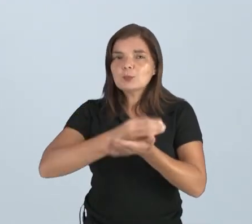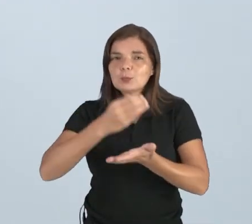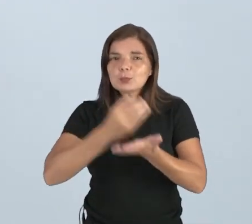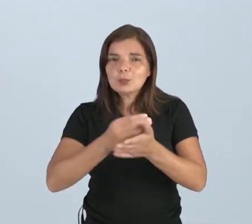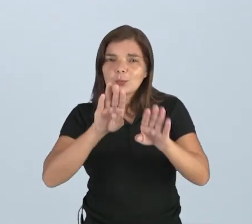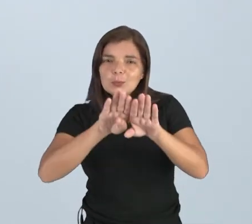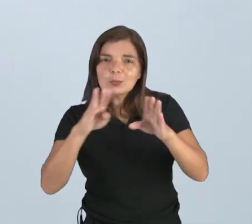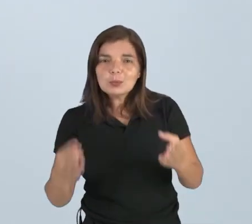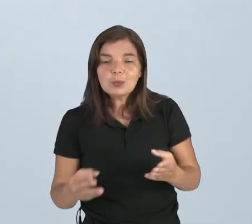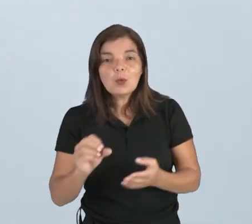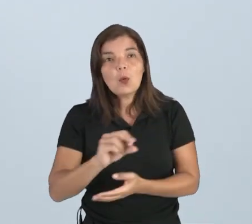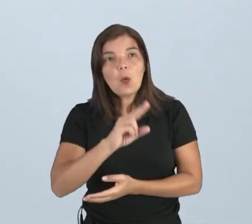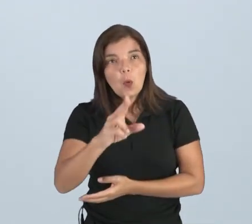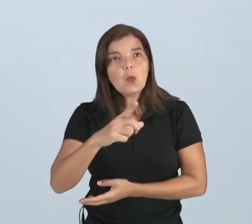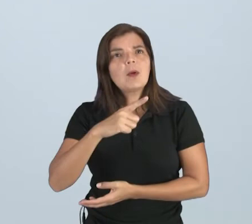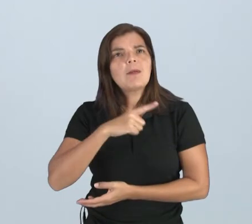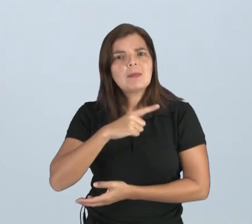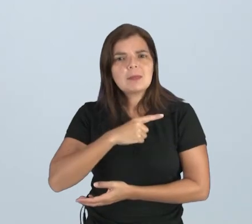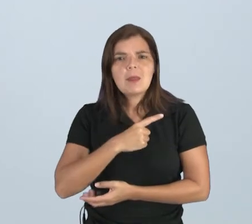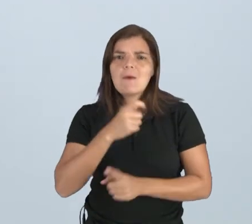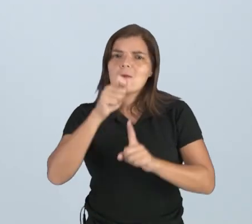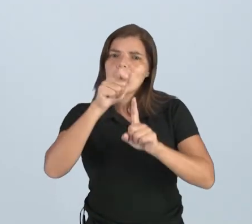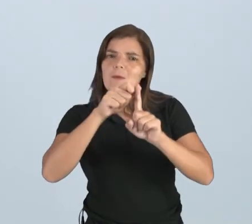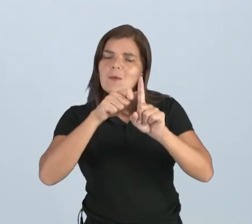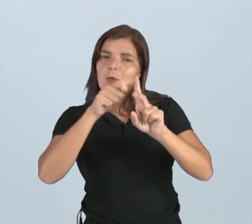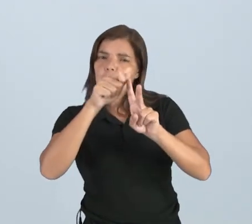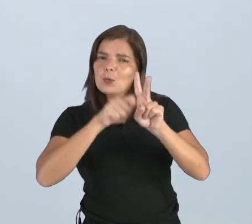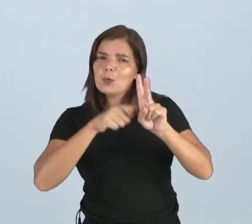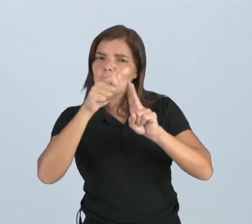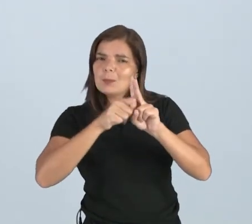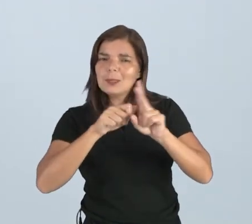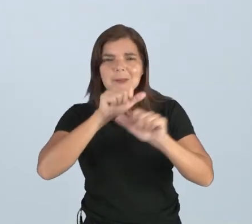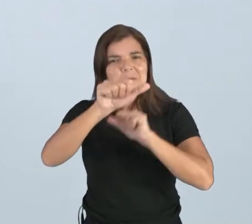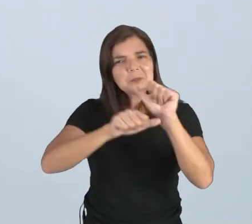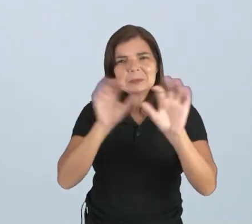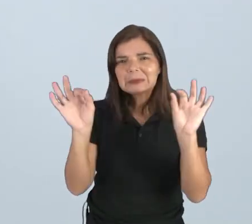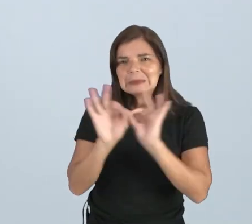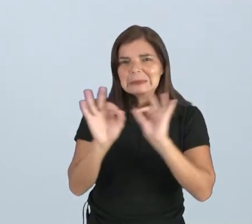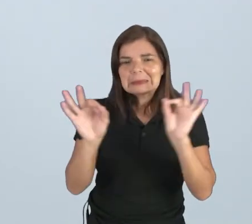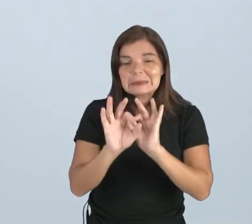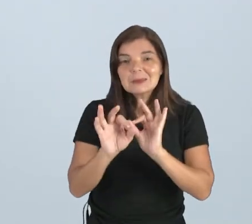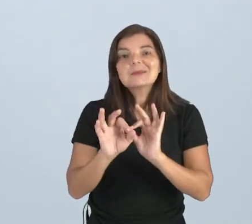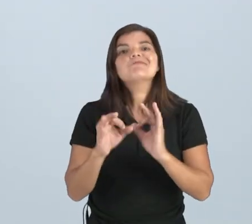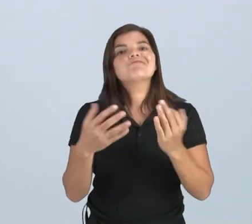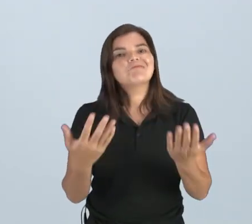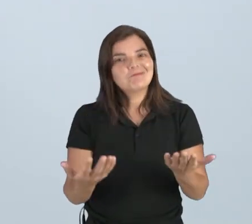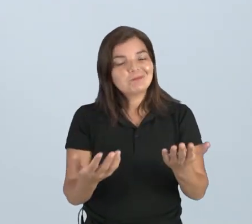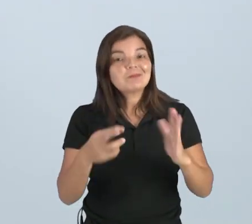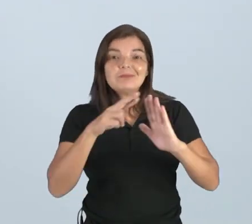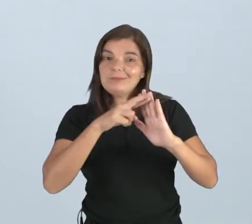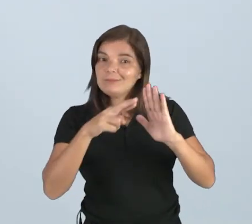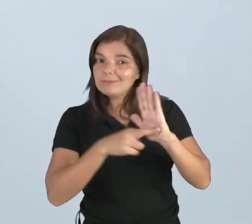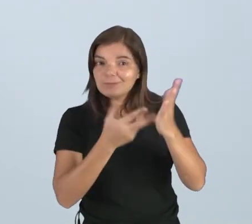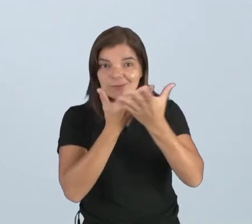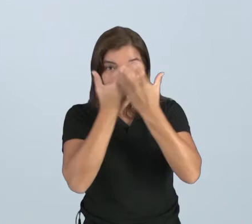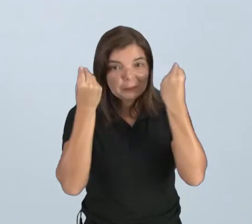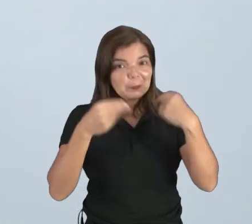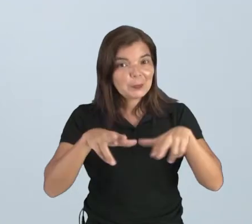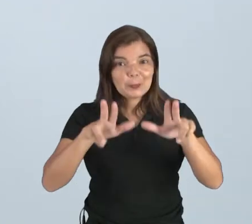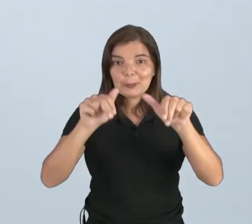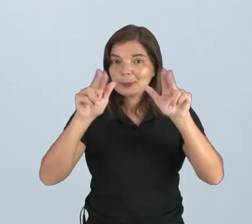mesa. Houve 2 meses sem mudança, tá bom? Então, mais uma regra que não deve ser